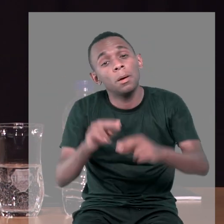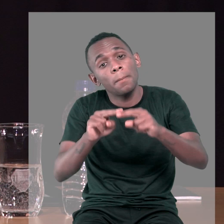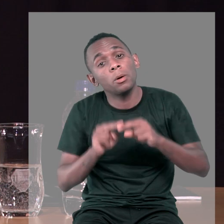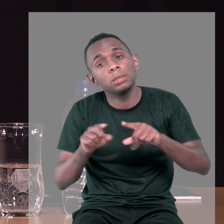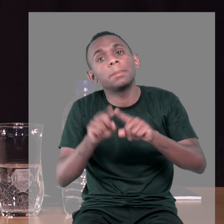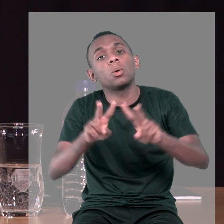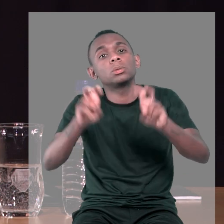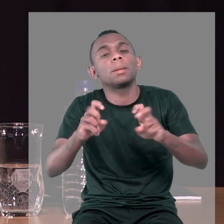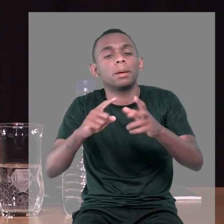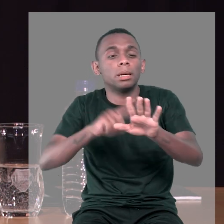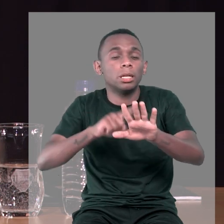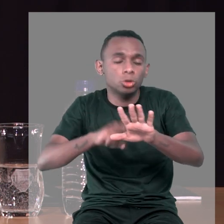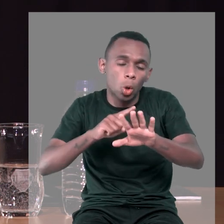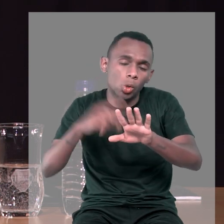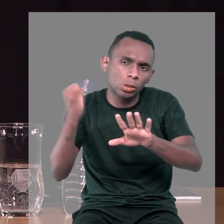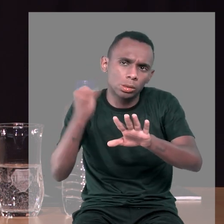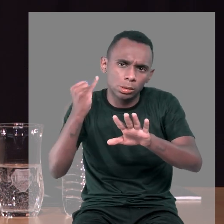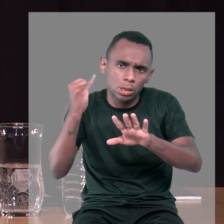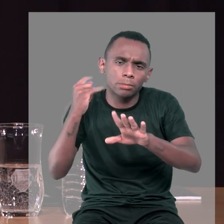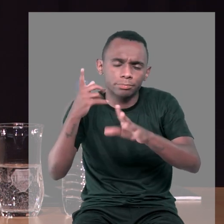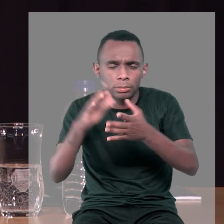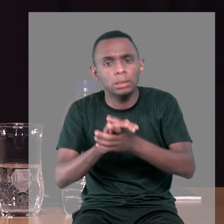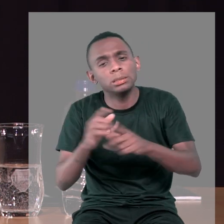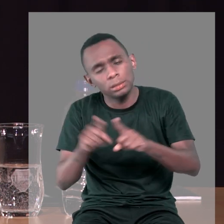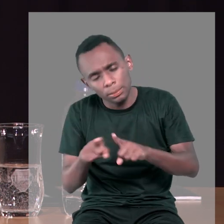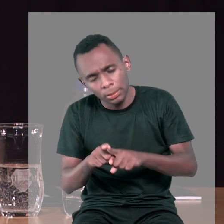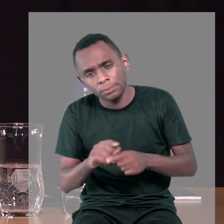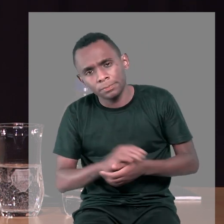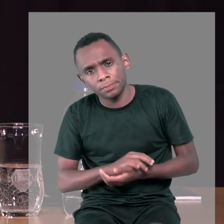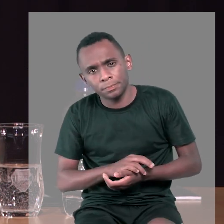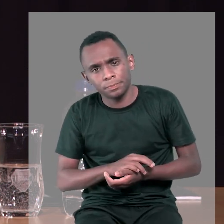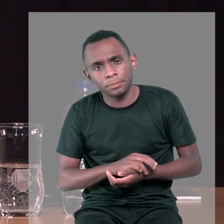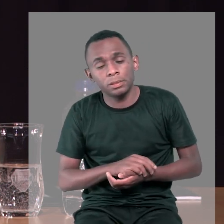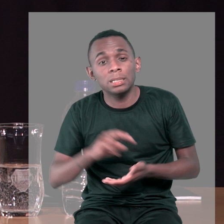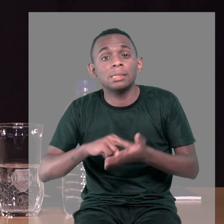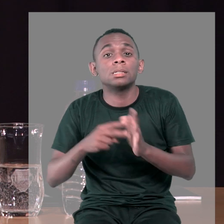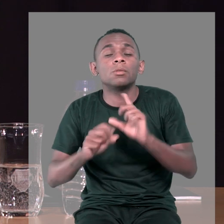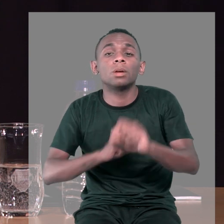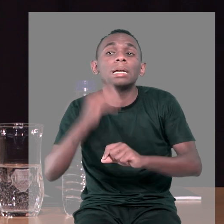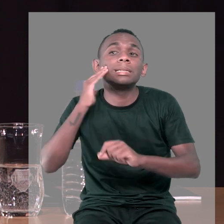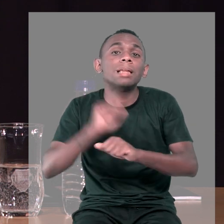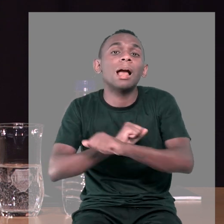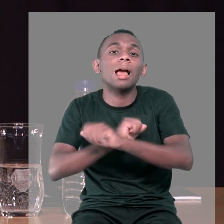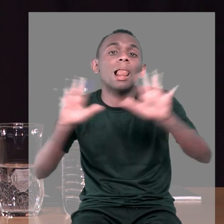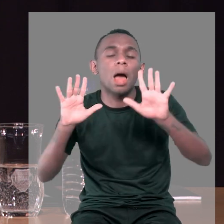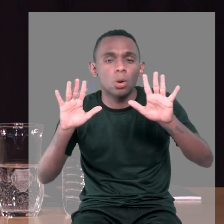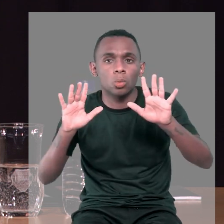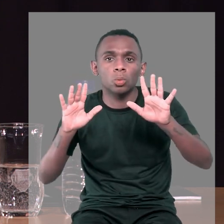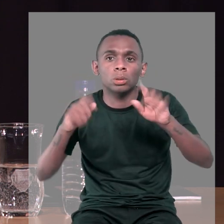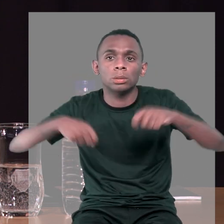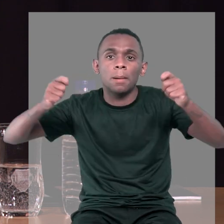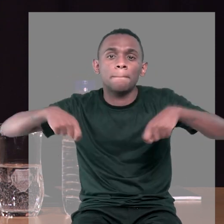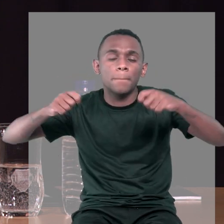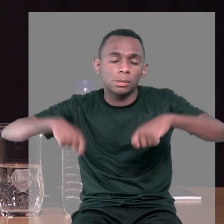esses meios pelos quais nós podemos perder o mundo. O discurso ideológico